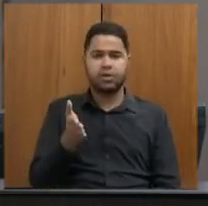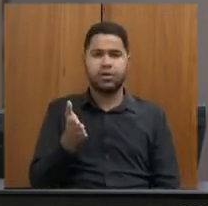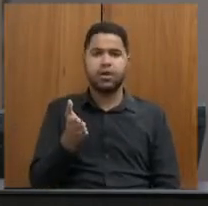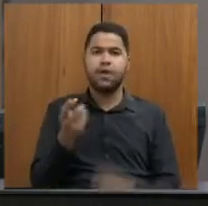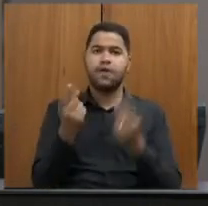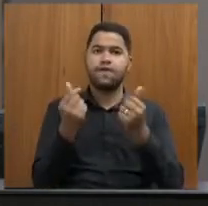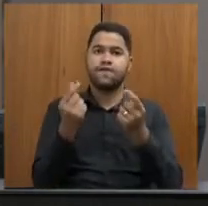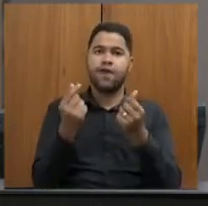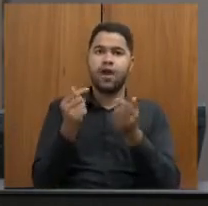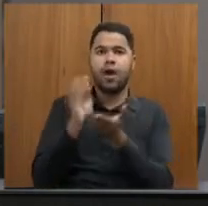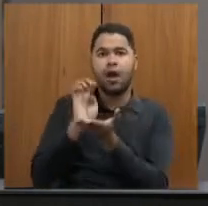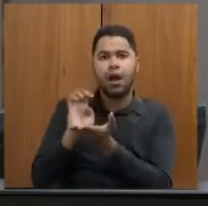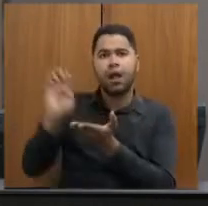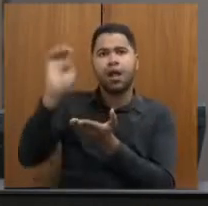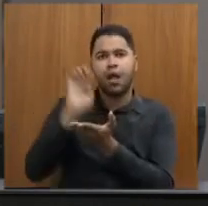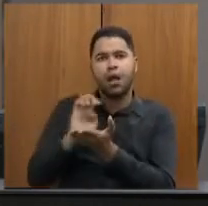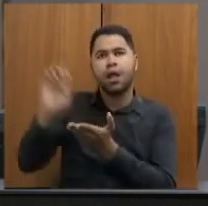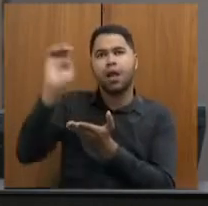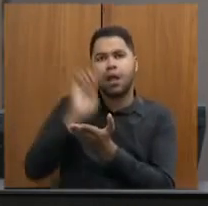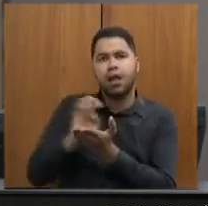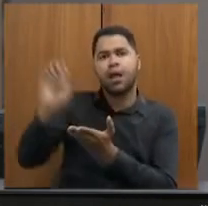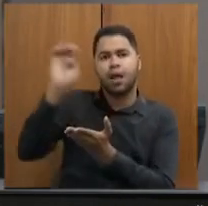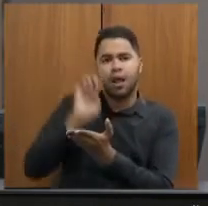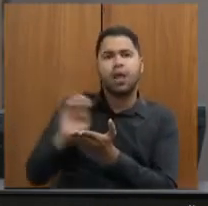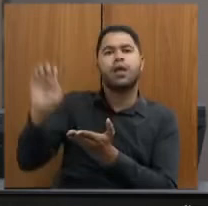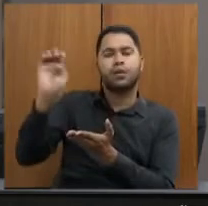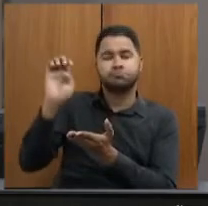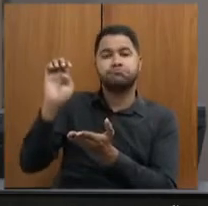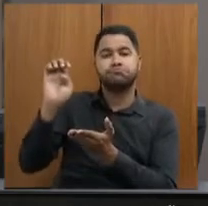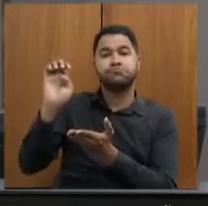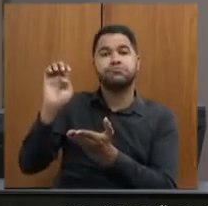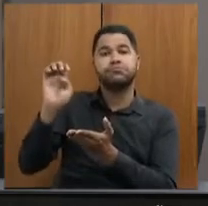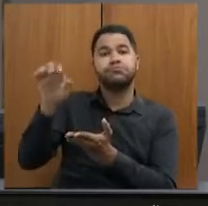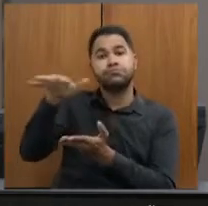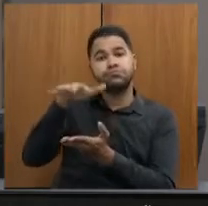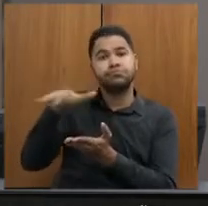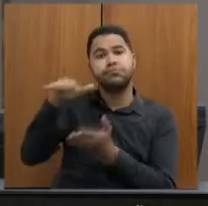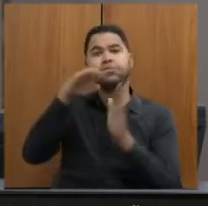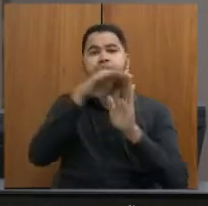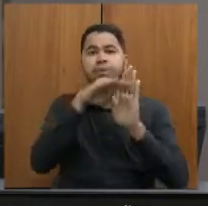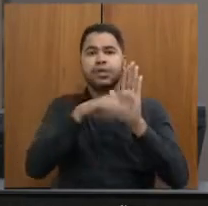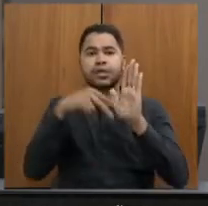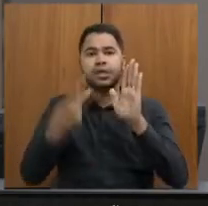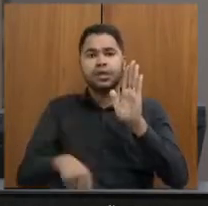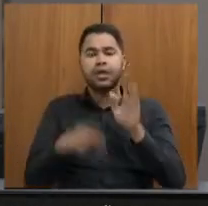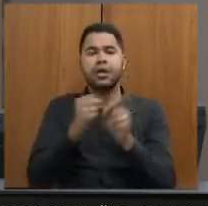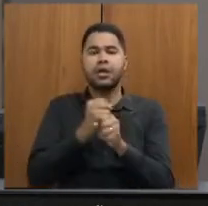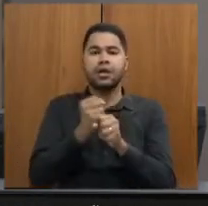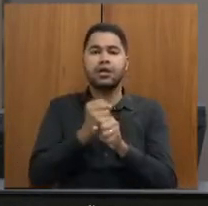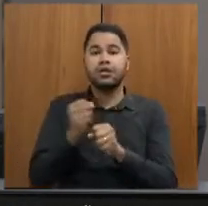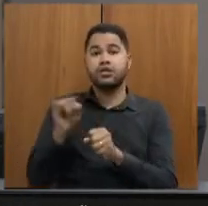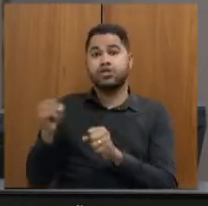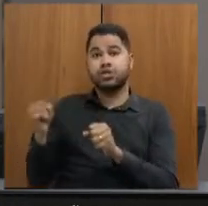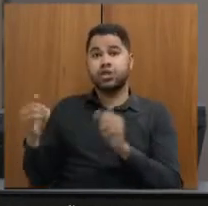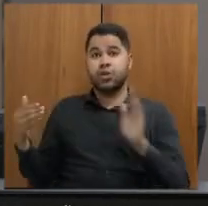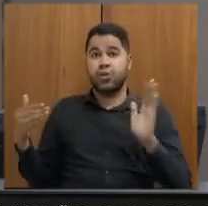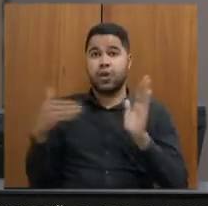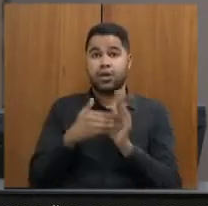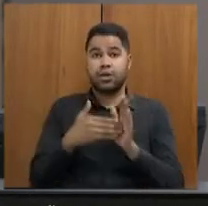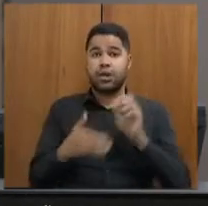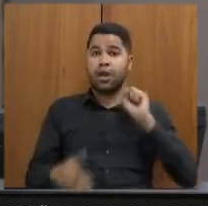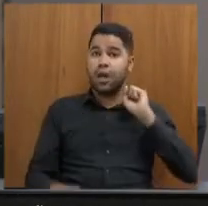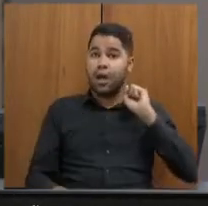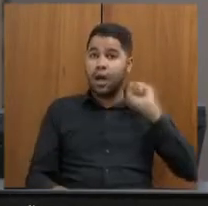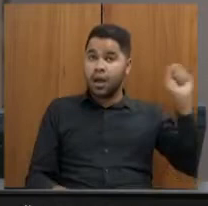valores exportados é e para nesse princípio de ano de Janeiro Até abril e